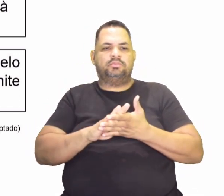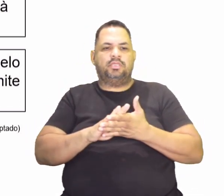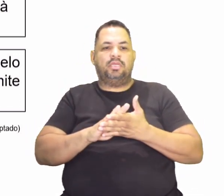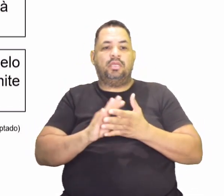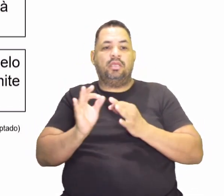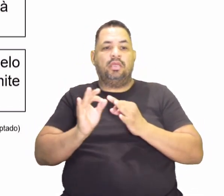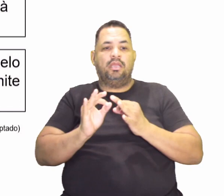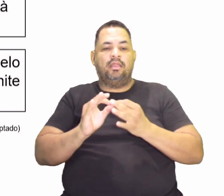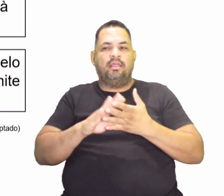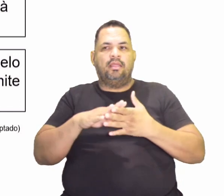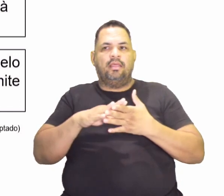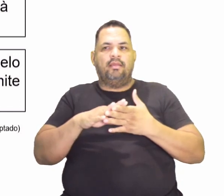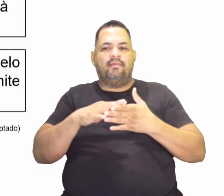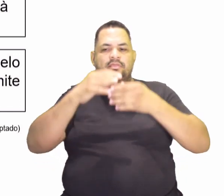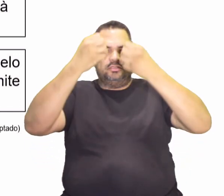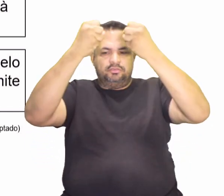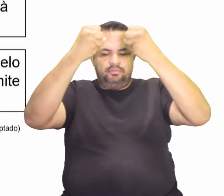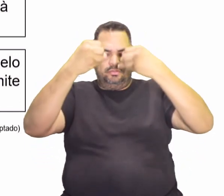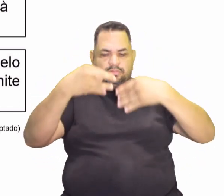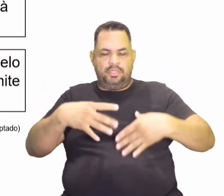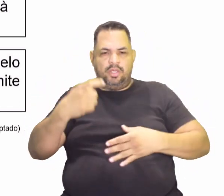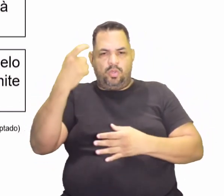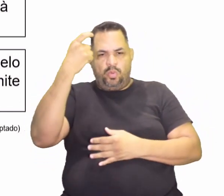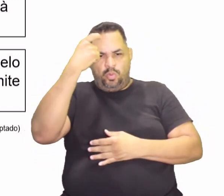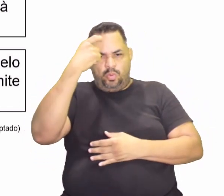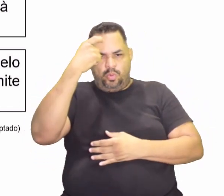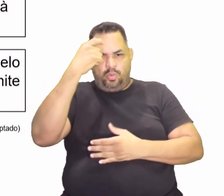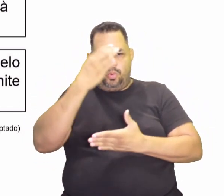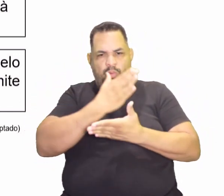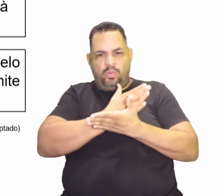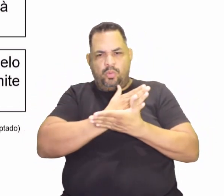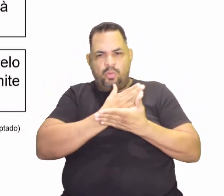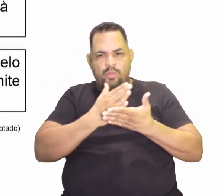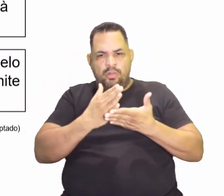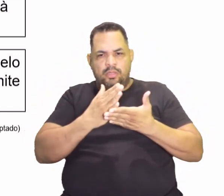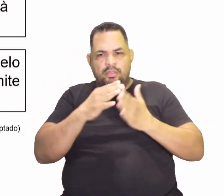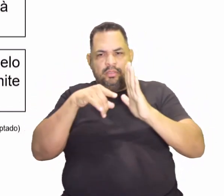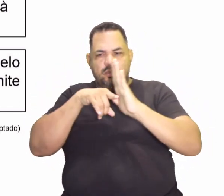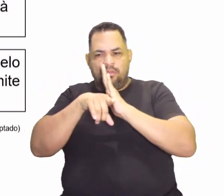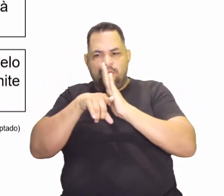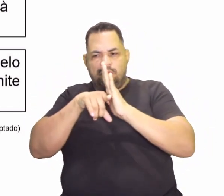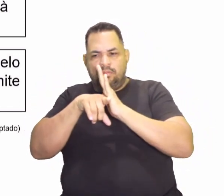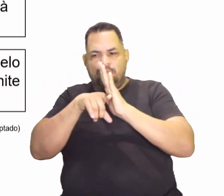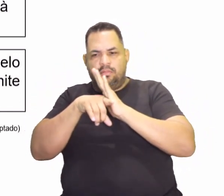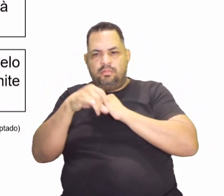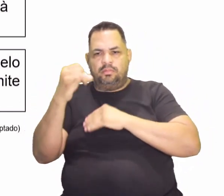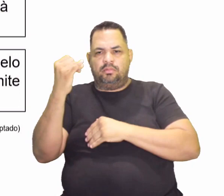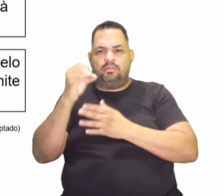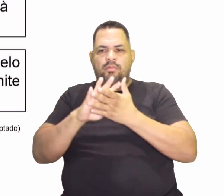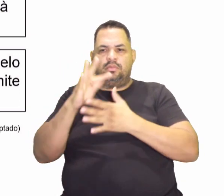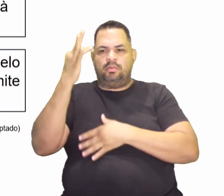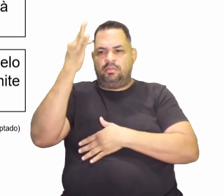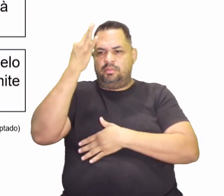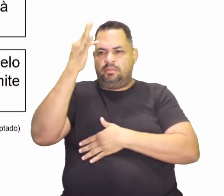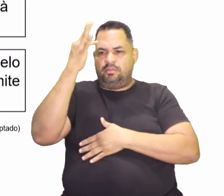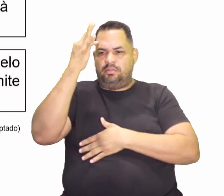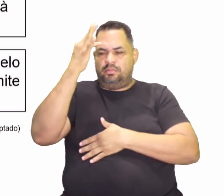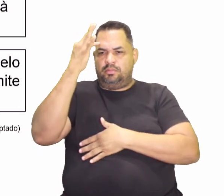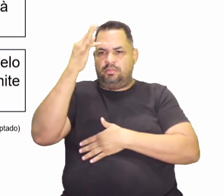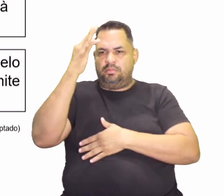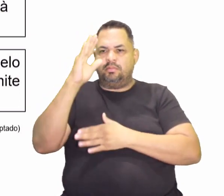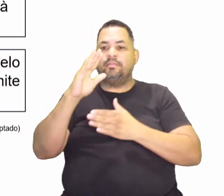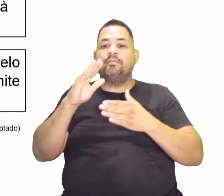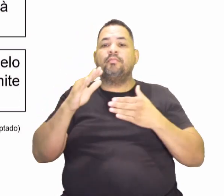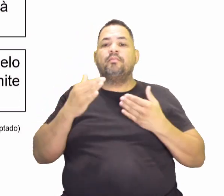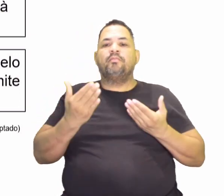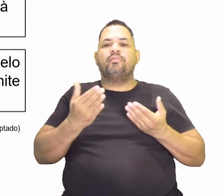consciência, veja bem, a nossa consciência, como ponto de partida da investigação filosófica. Então tá aí.